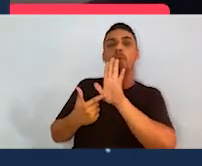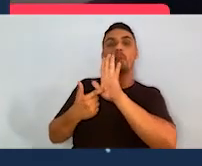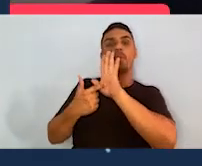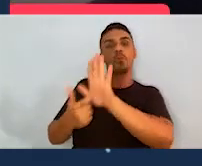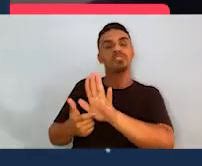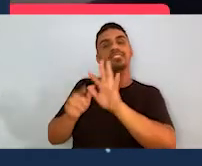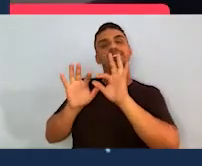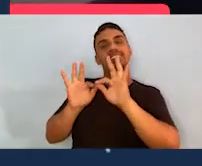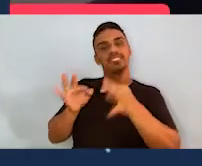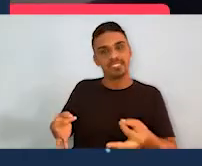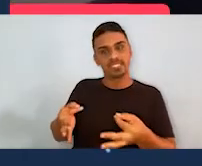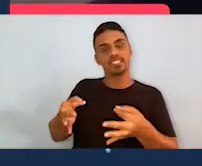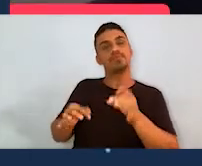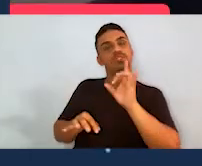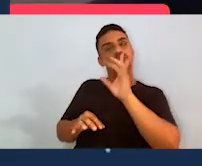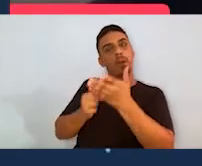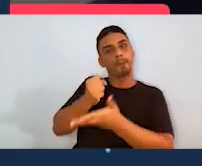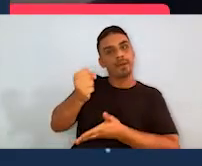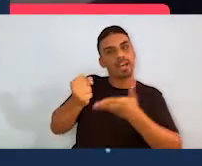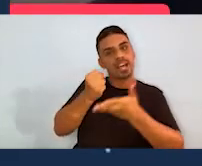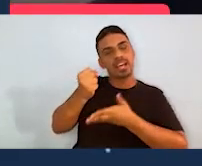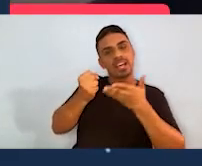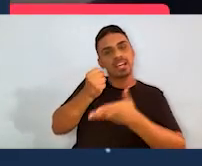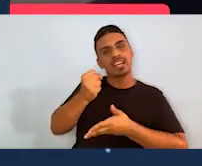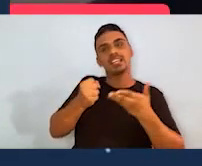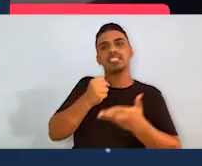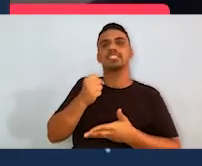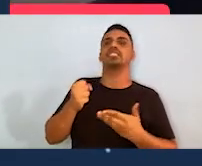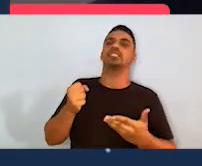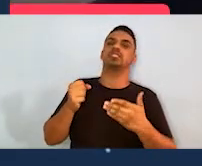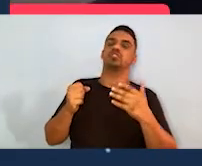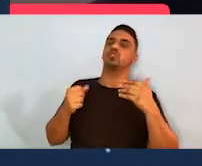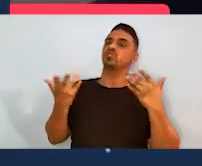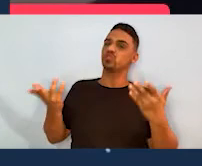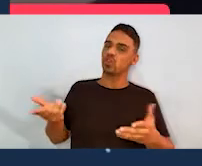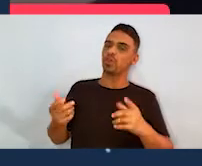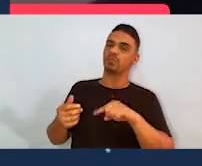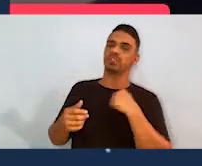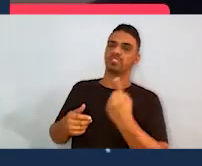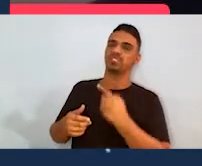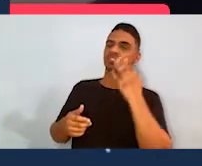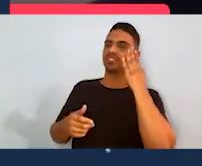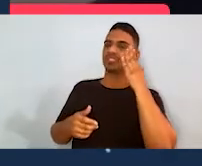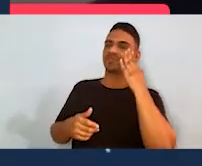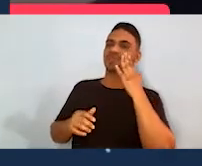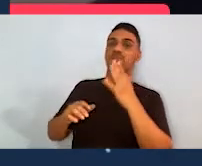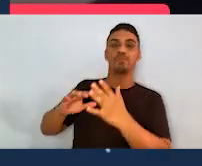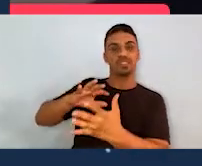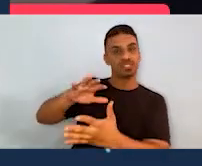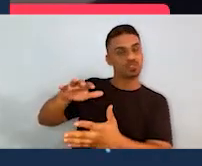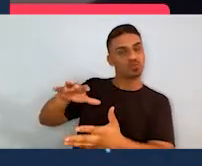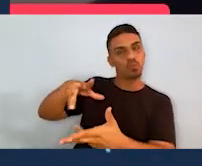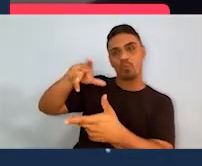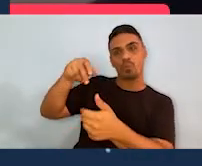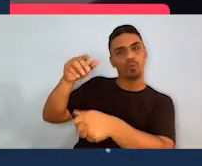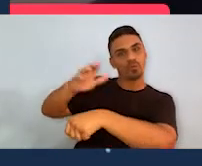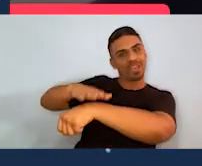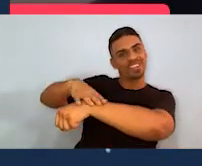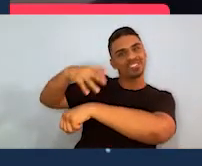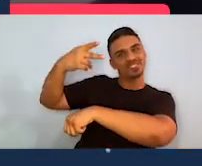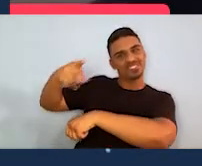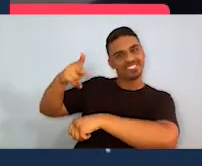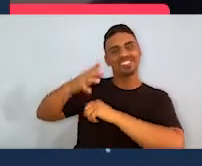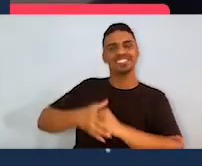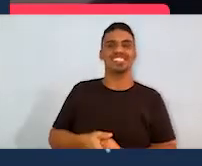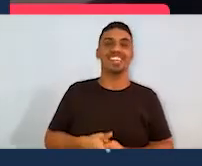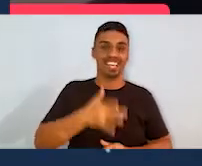ponto de partida, isso aqui tudo é só básico. Daí para frente, o mundo é de vocês. Justo.